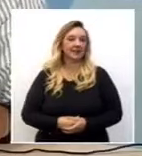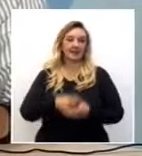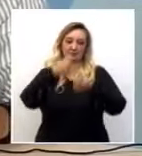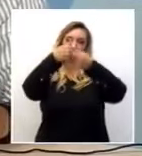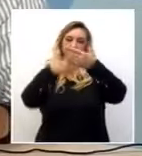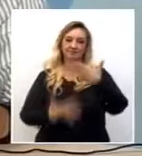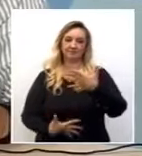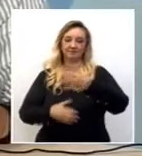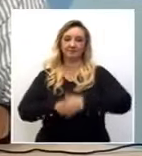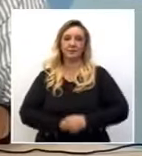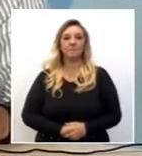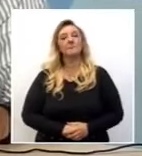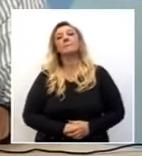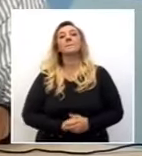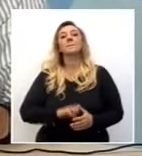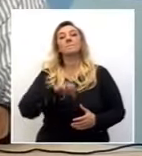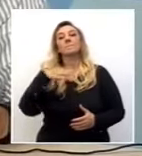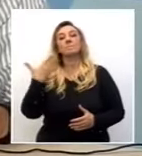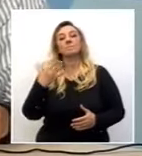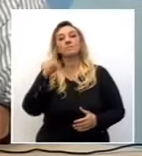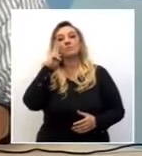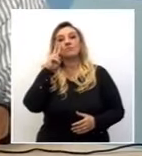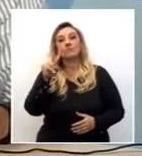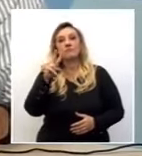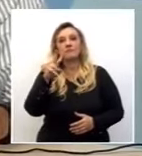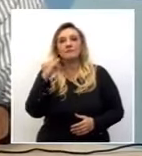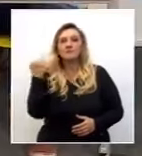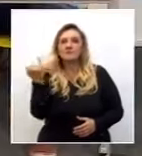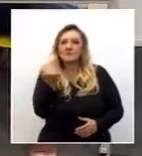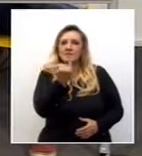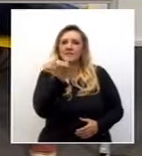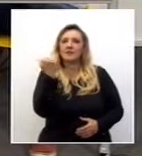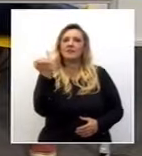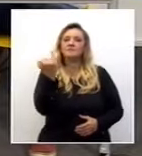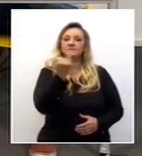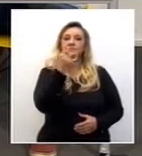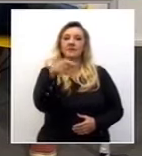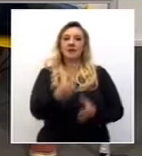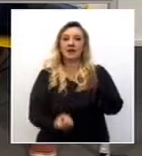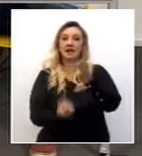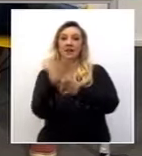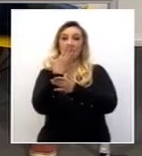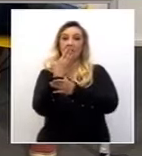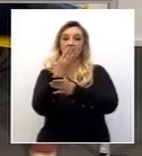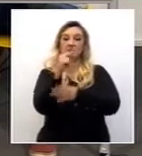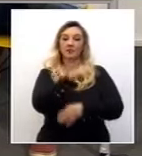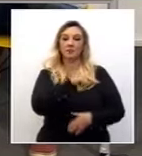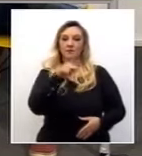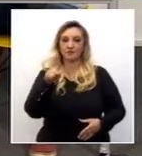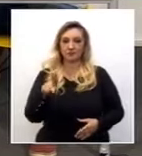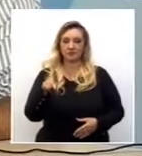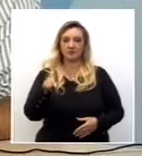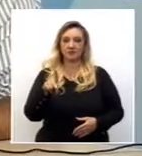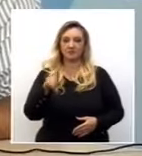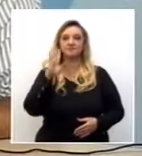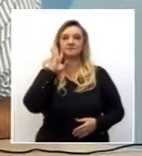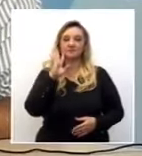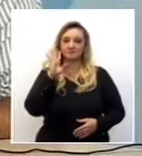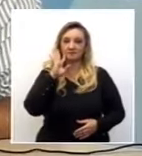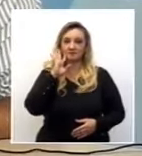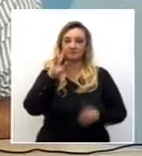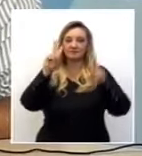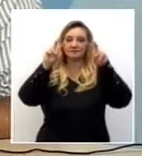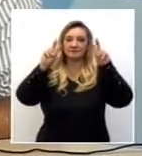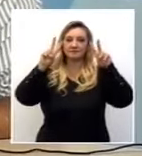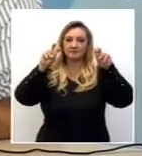alguns e ver a riqueza, né, da criatividade dos professores. É muito legal essa